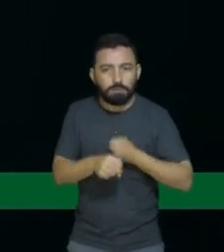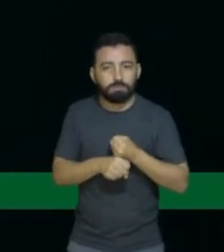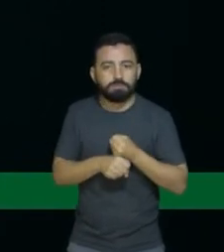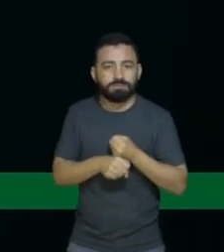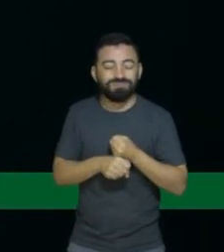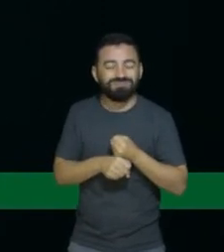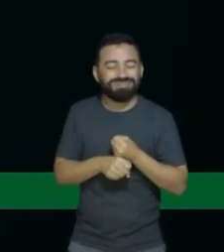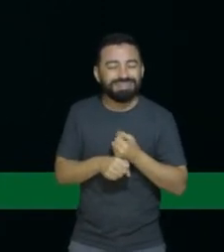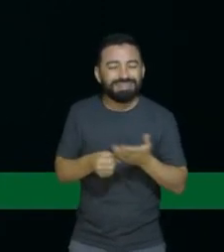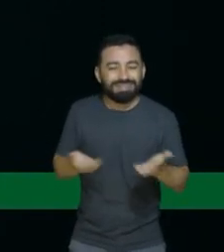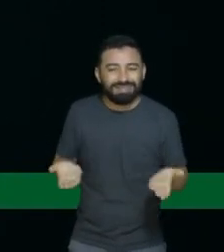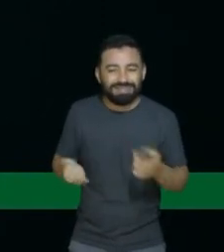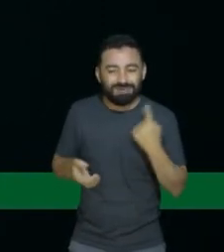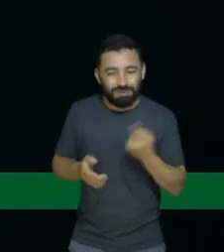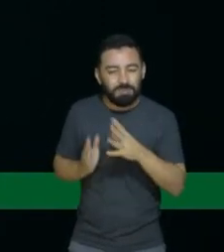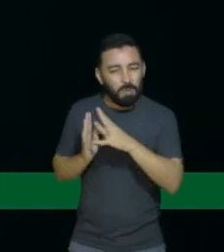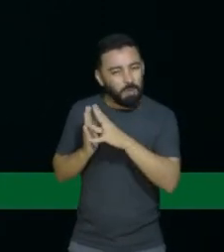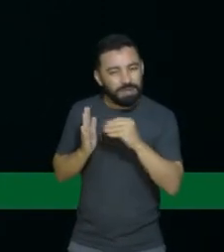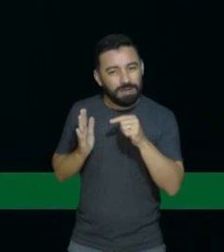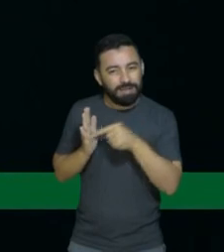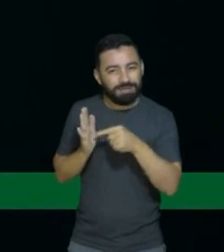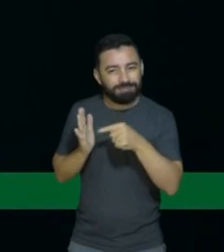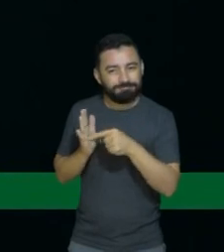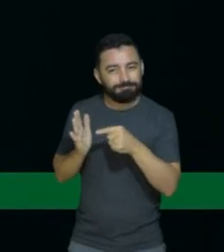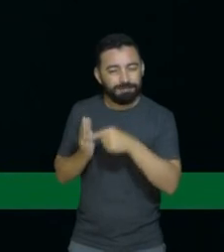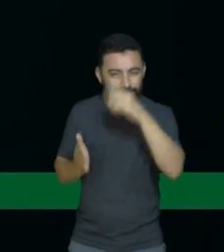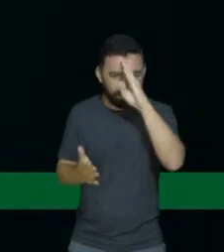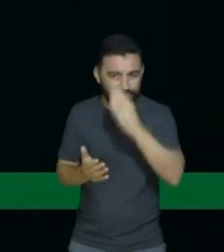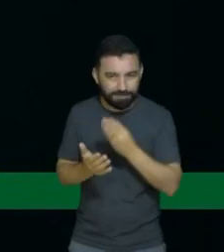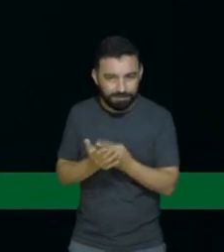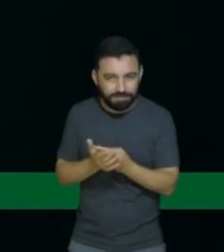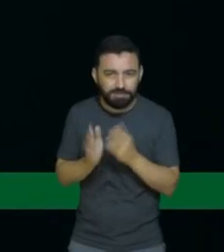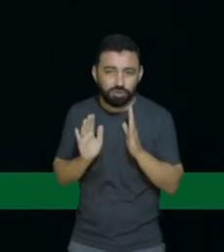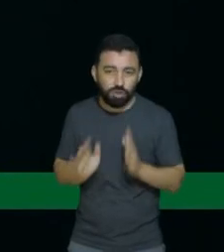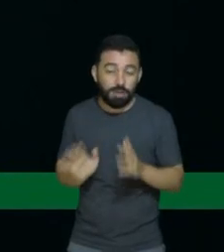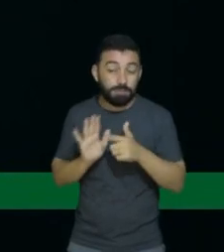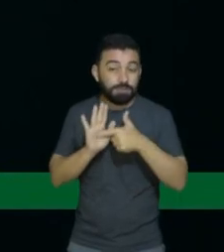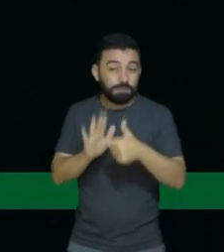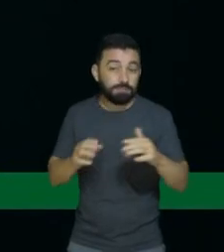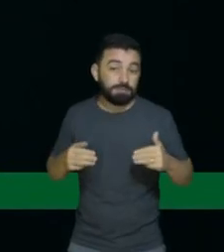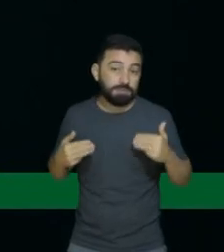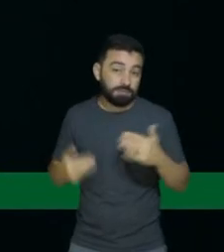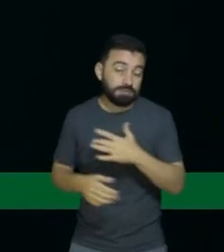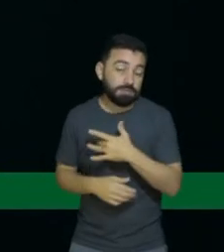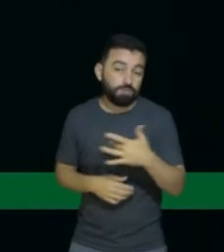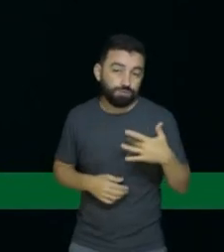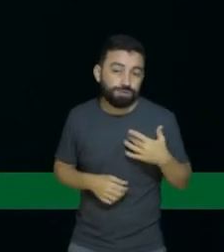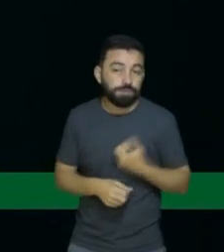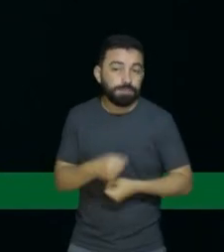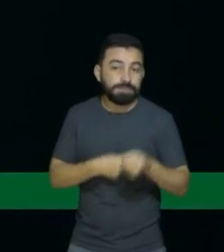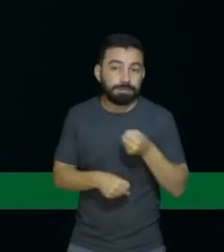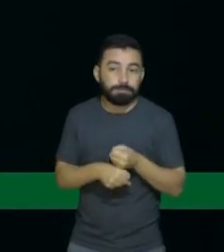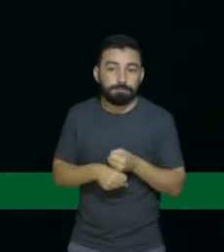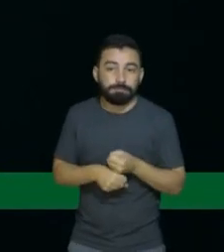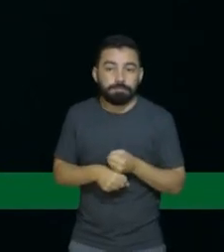acreditamos é o modelo que praticamos e que apresentamos inclusive ao Ministério da Saúde no ano passado